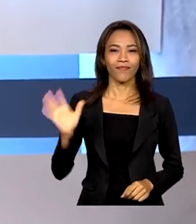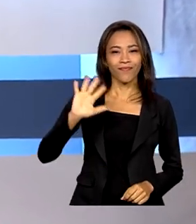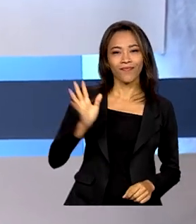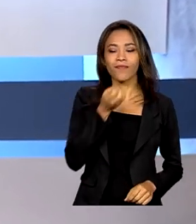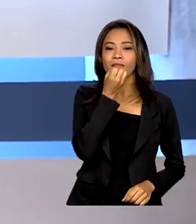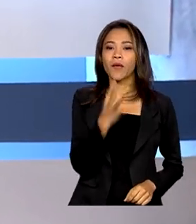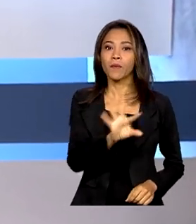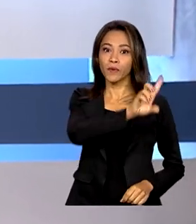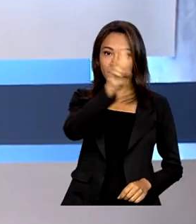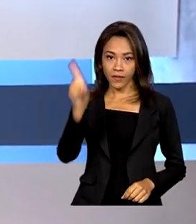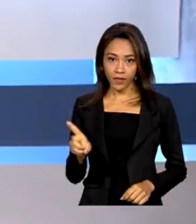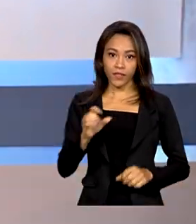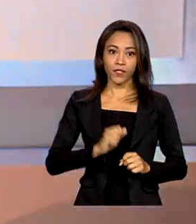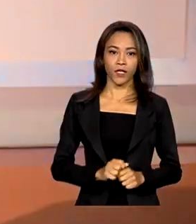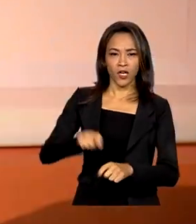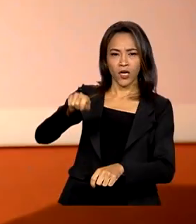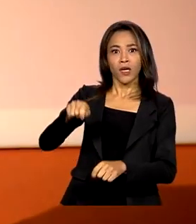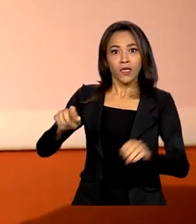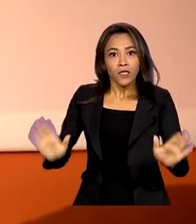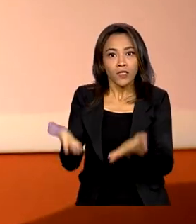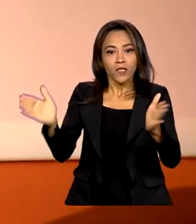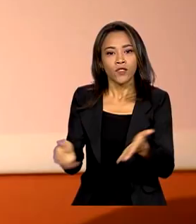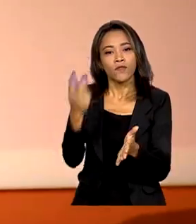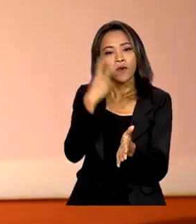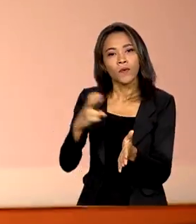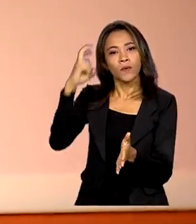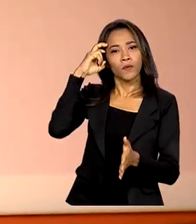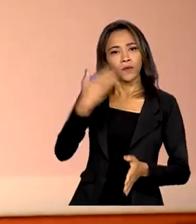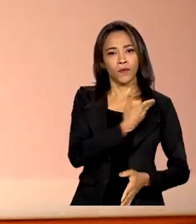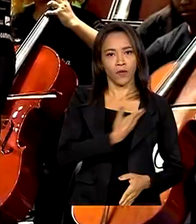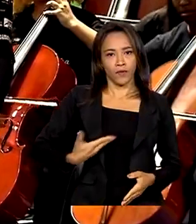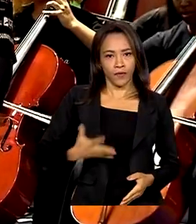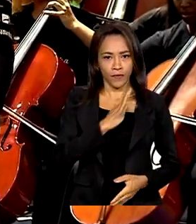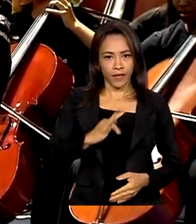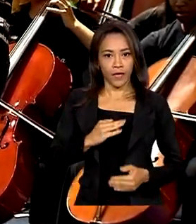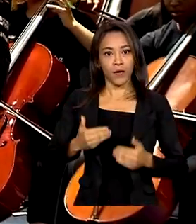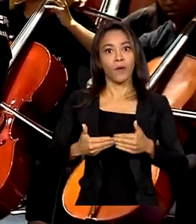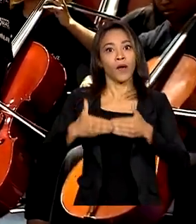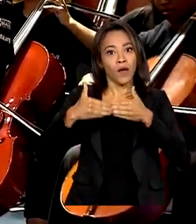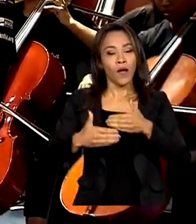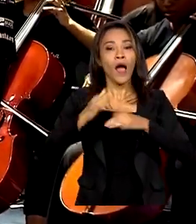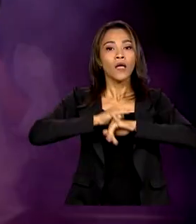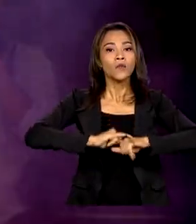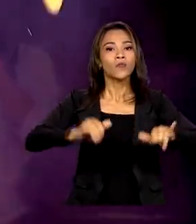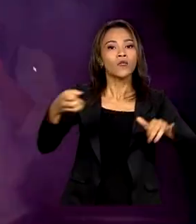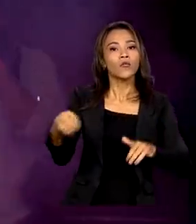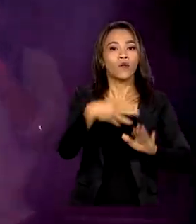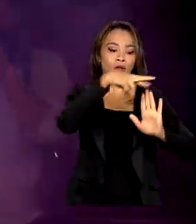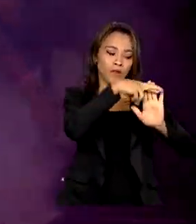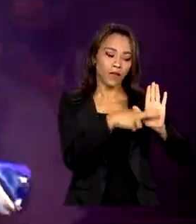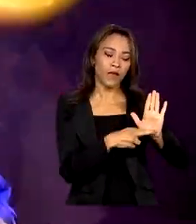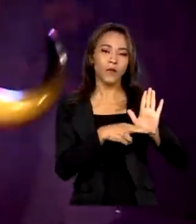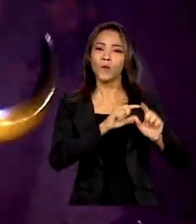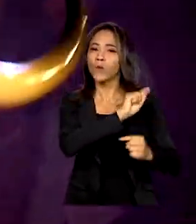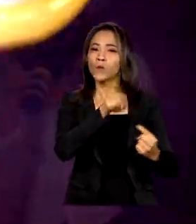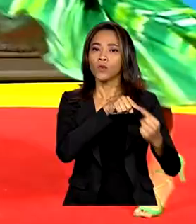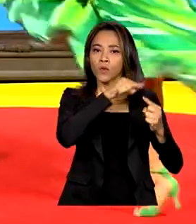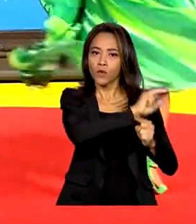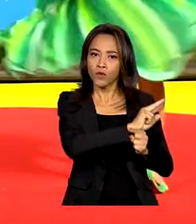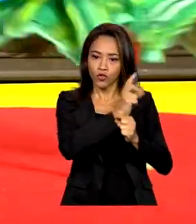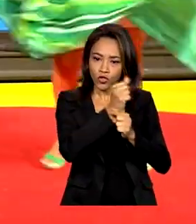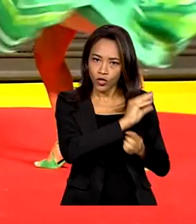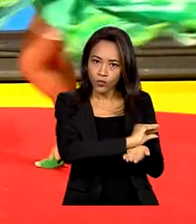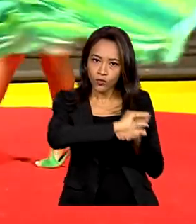Olá, bom dia. Incentivo à cultura, governo federal anuncia novas regras que vão permitir o financiamento de projetos